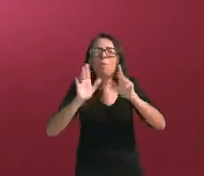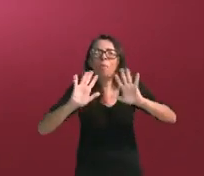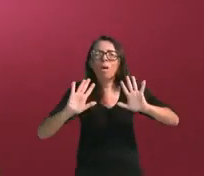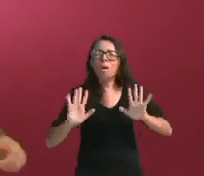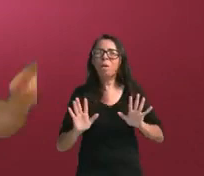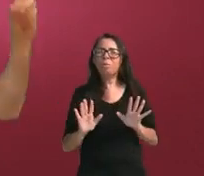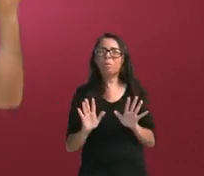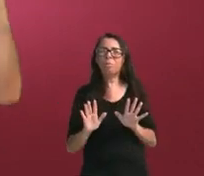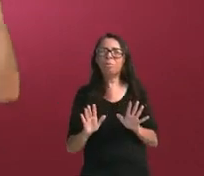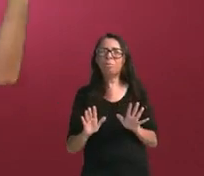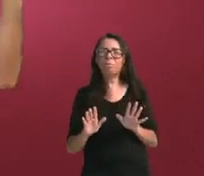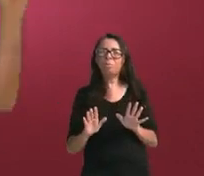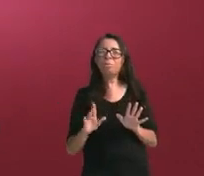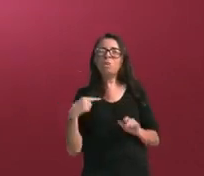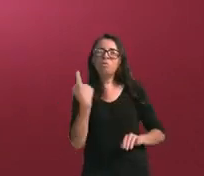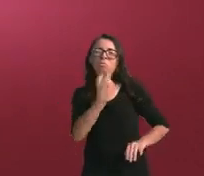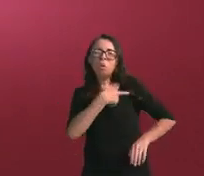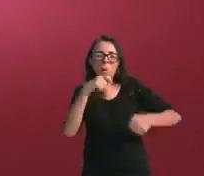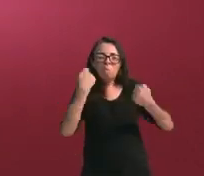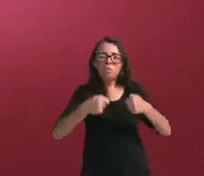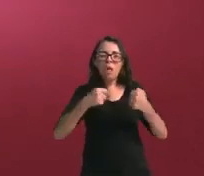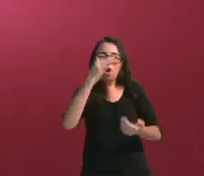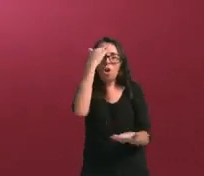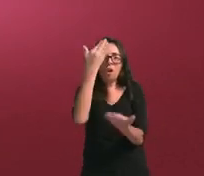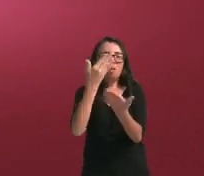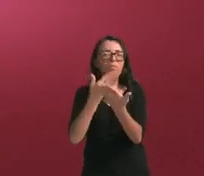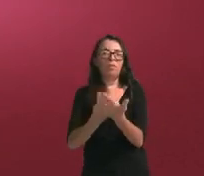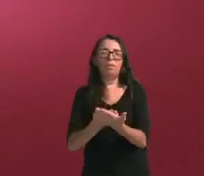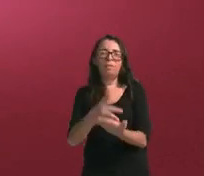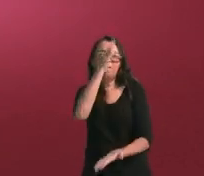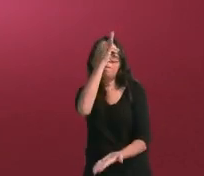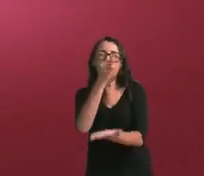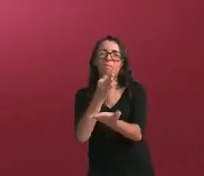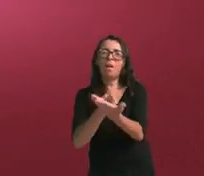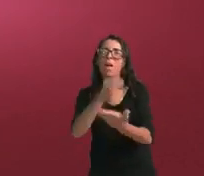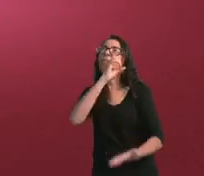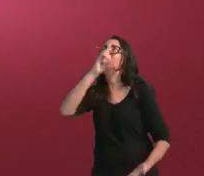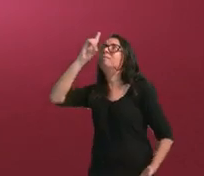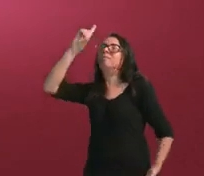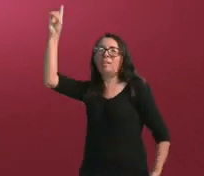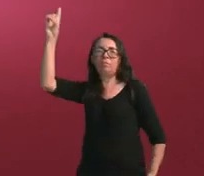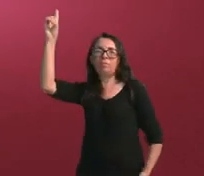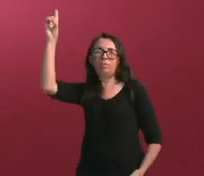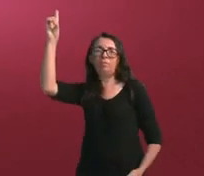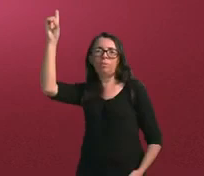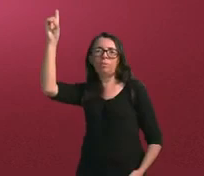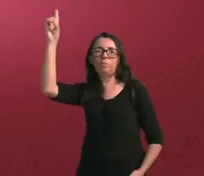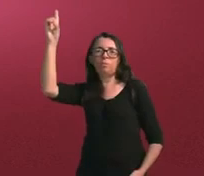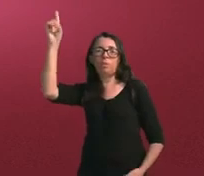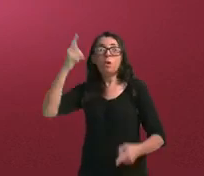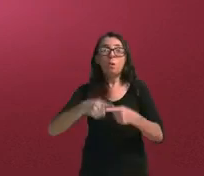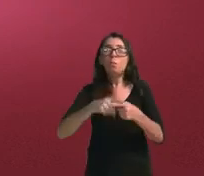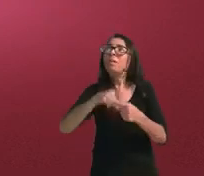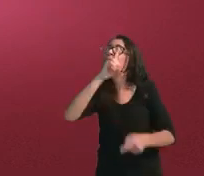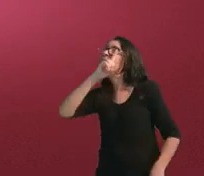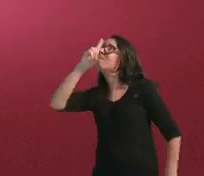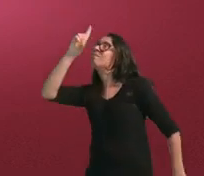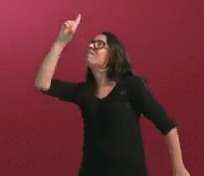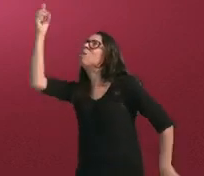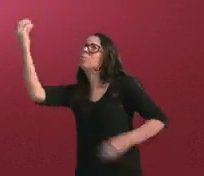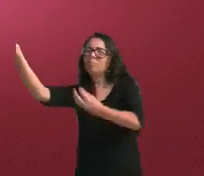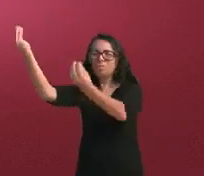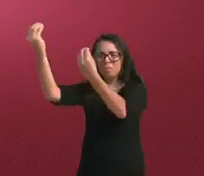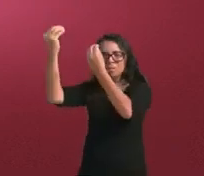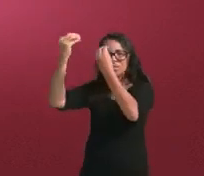passarei por essa prova, e cantarei como Miriam cantou, que a gente vai falar aqui hoje, né? A irmã